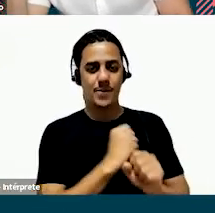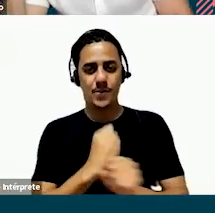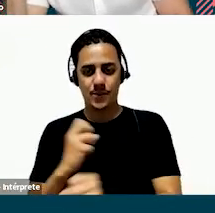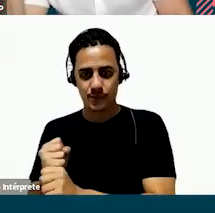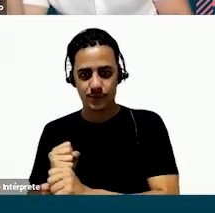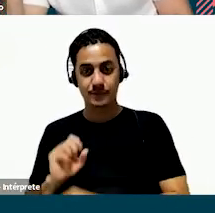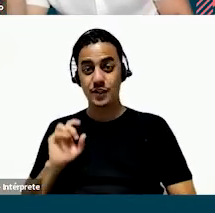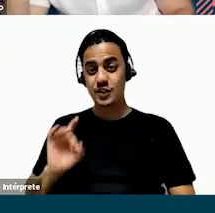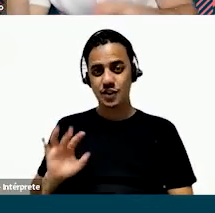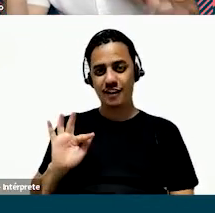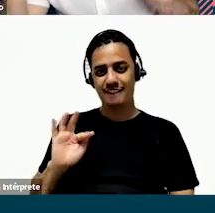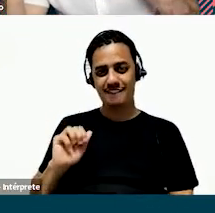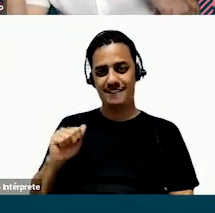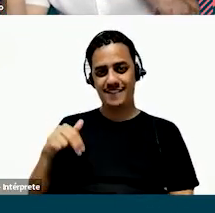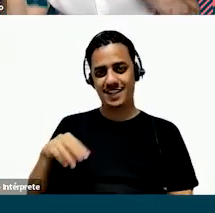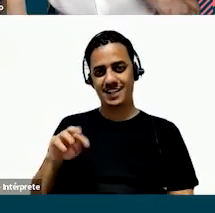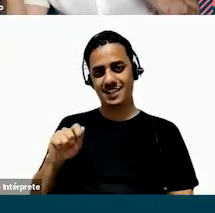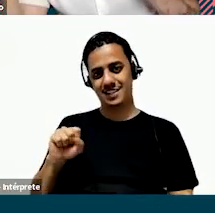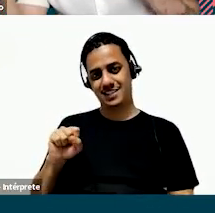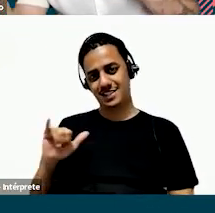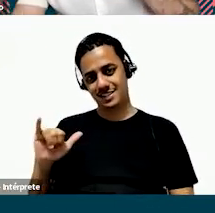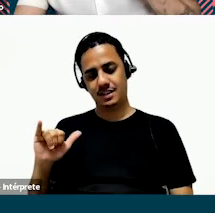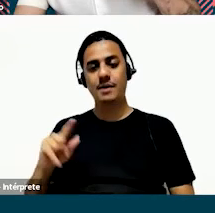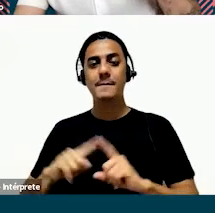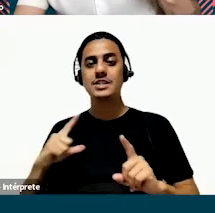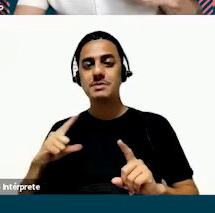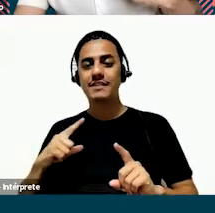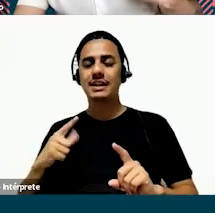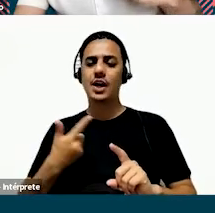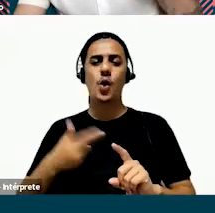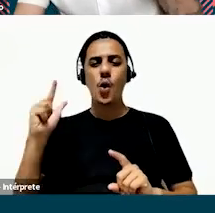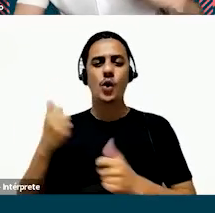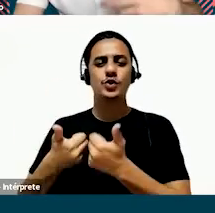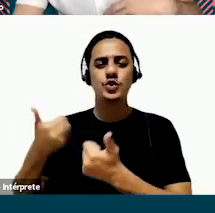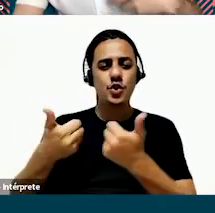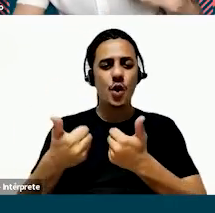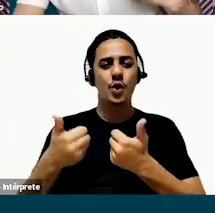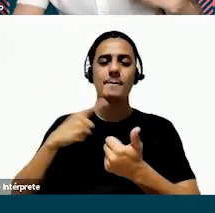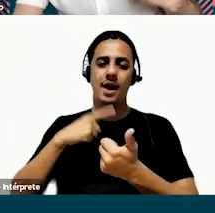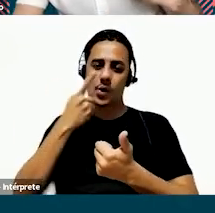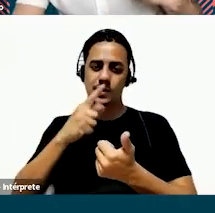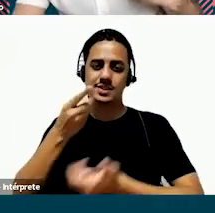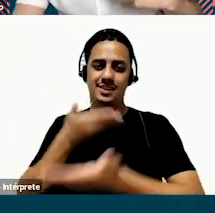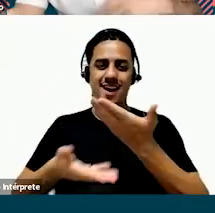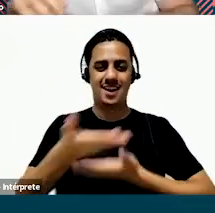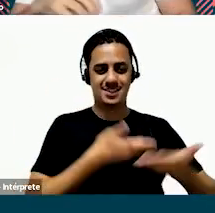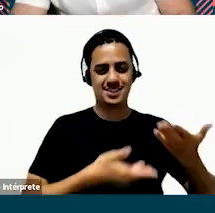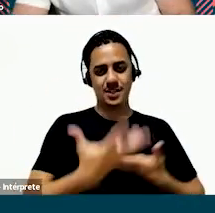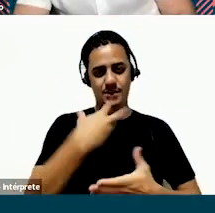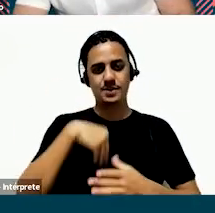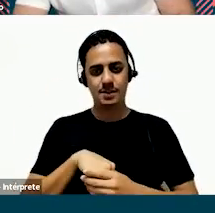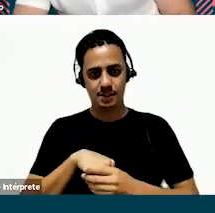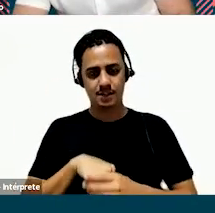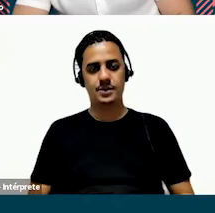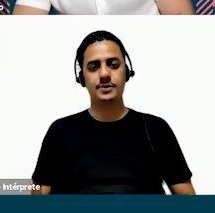que além do Fantasy Game, né, o core do Fantasy Game seriam mini-games para trazer um pouco mais de interatividade ali dentro